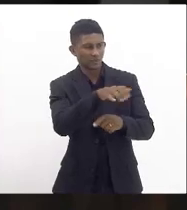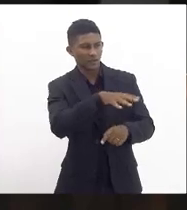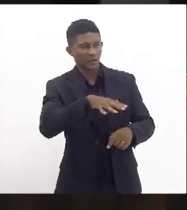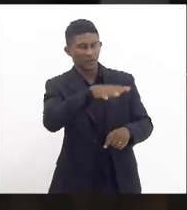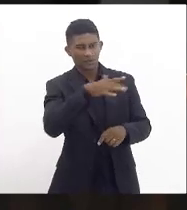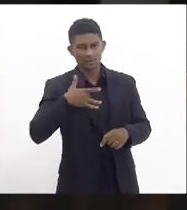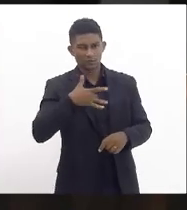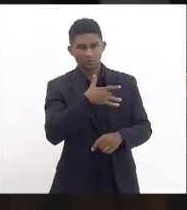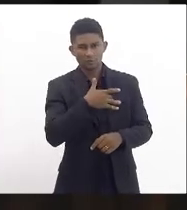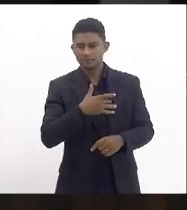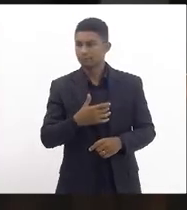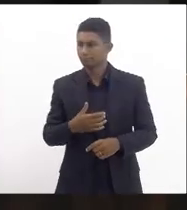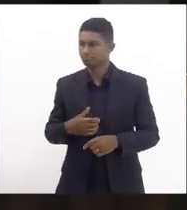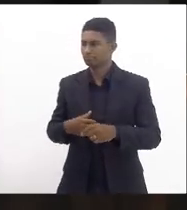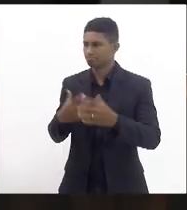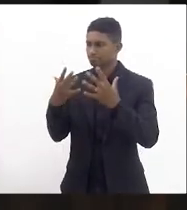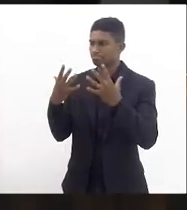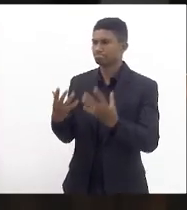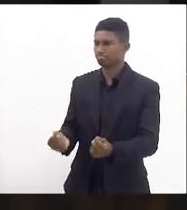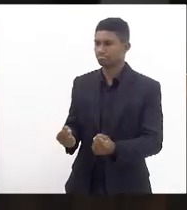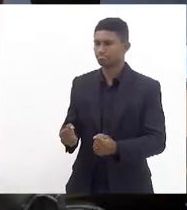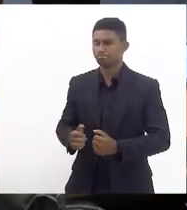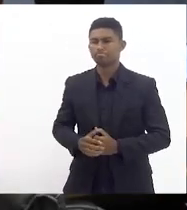Presidência defere pedido de Vossa Excelência.